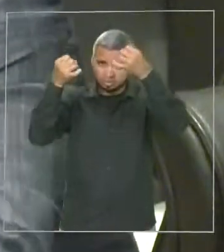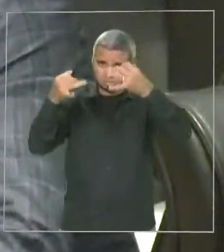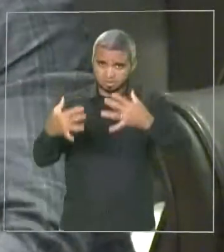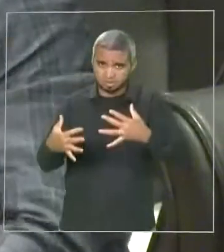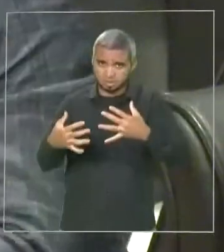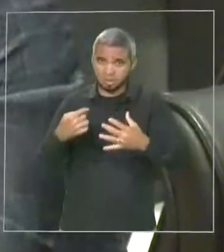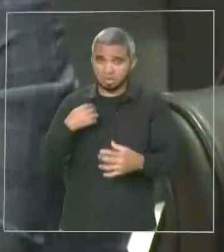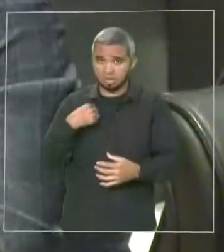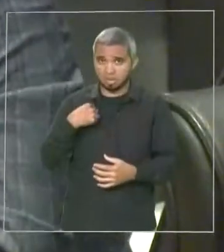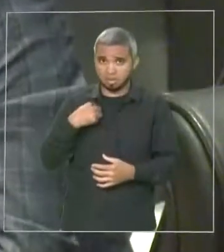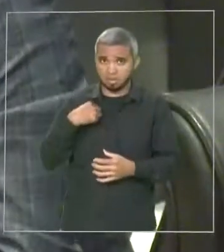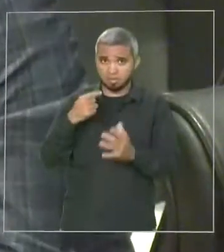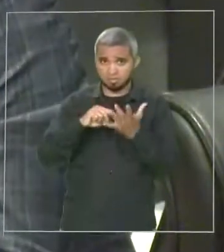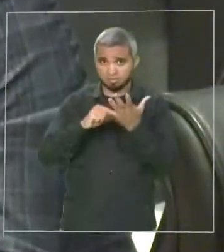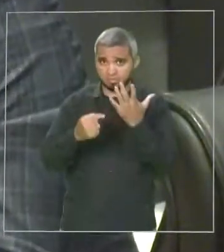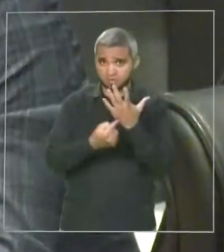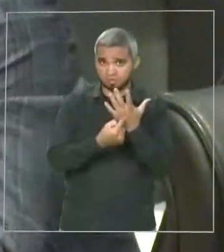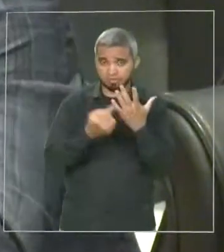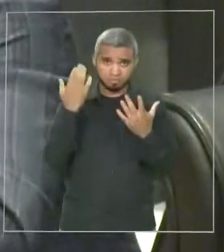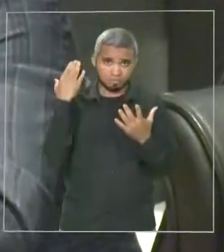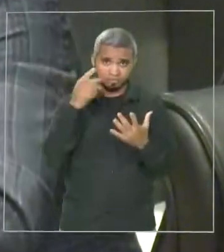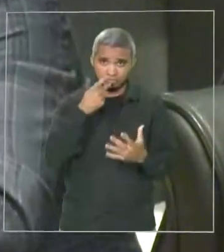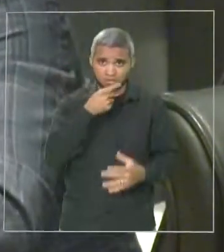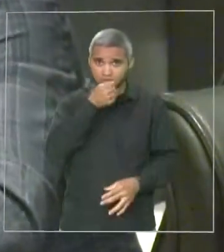sorvete do governador,